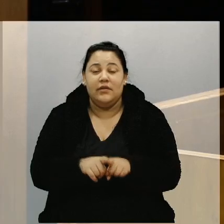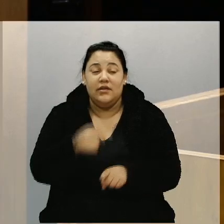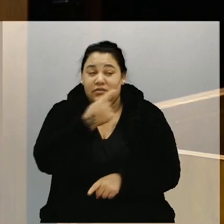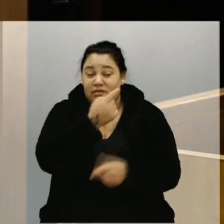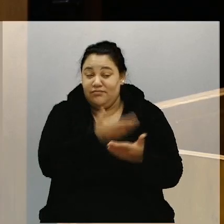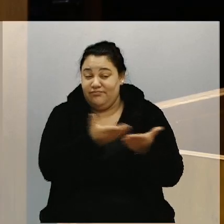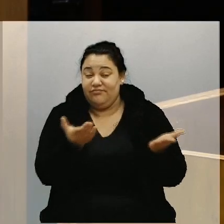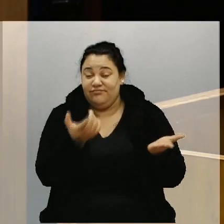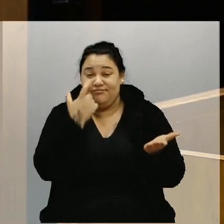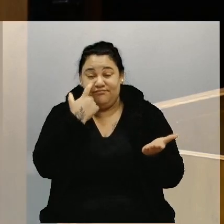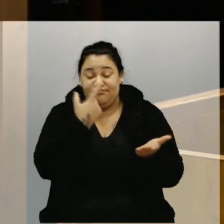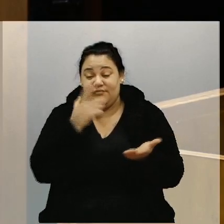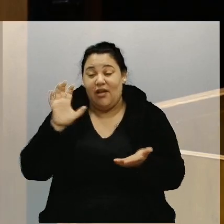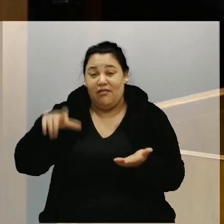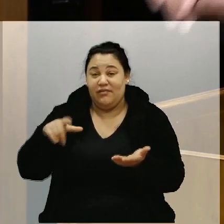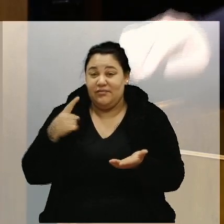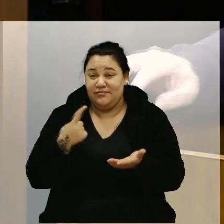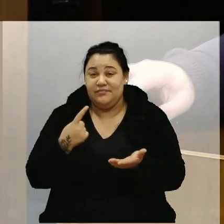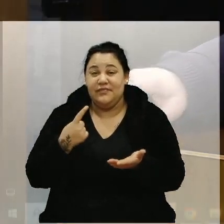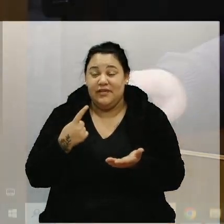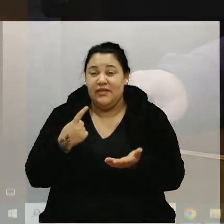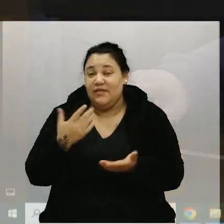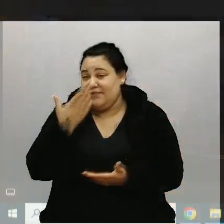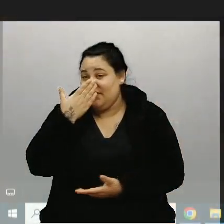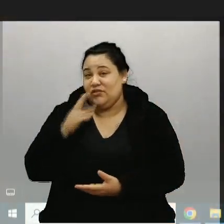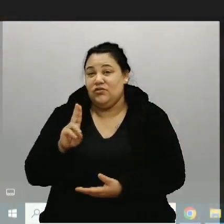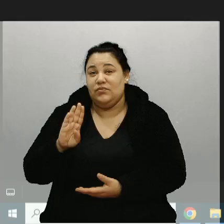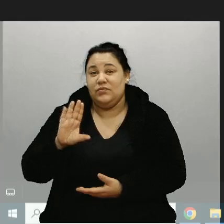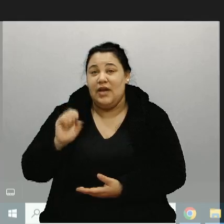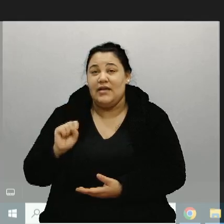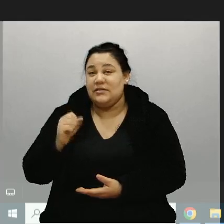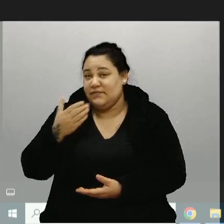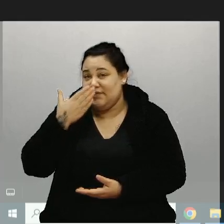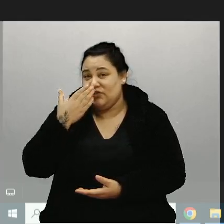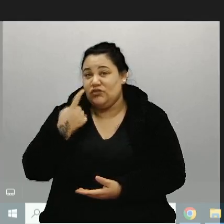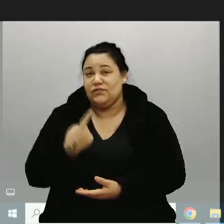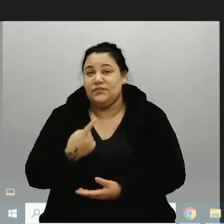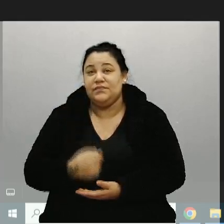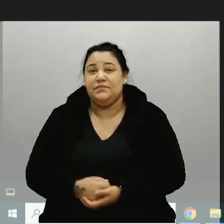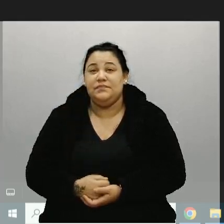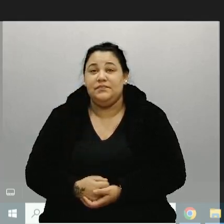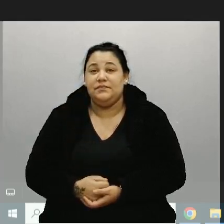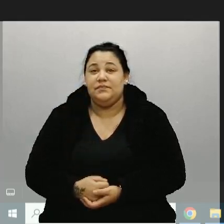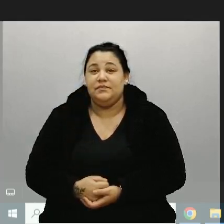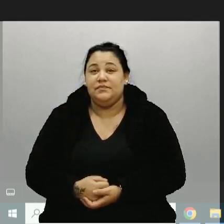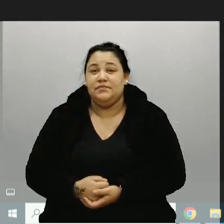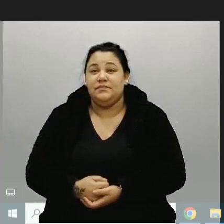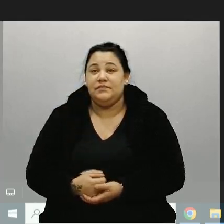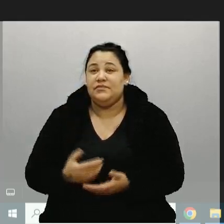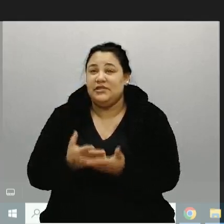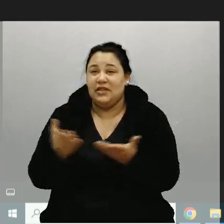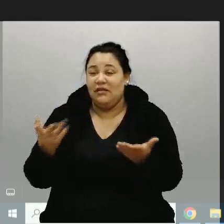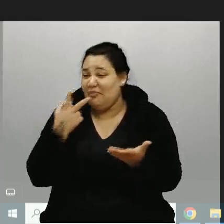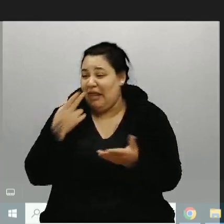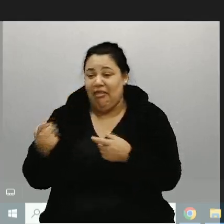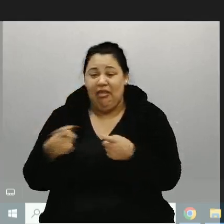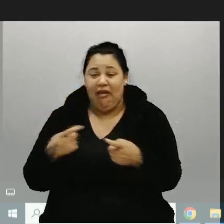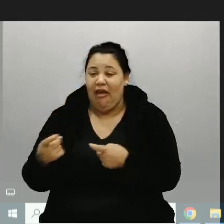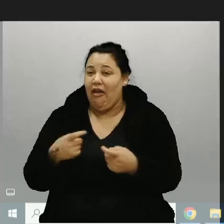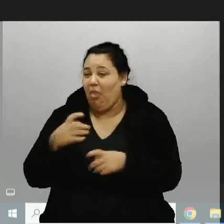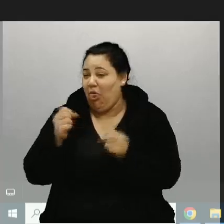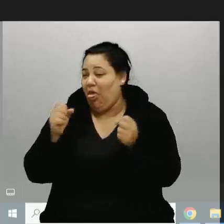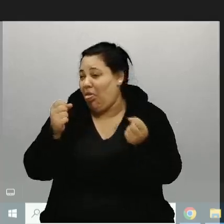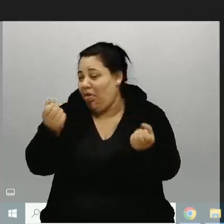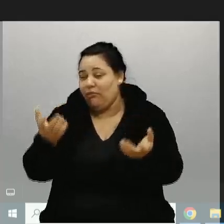ainda está lá em Vila Cristina, ali em frente à UBS da Vila Cristina, e o cenário ainda é de guerra, de destruição.